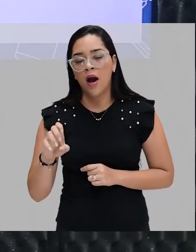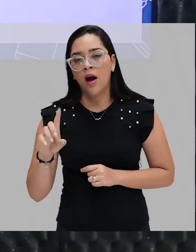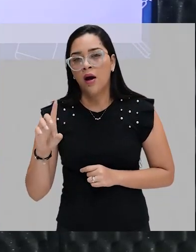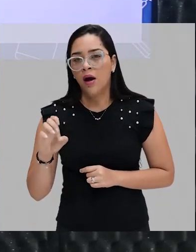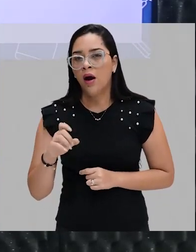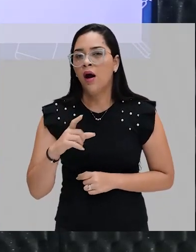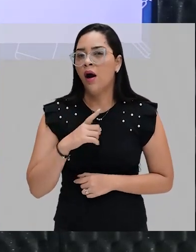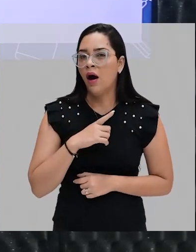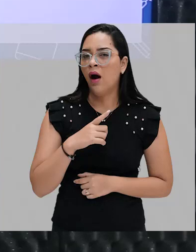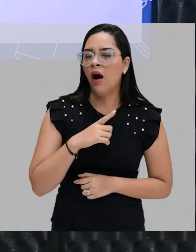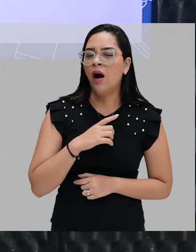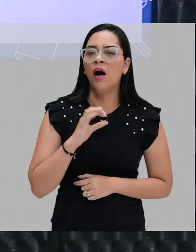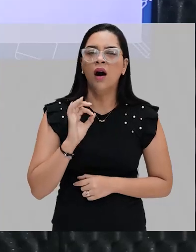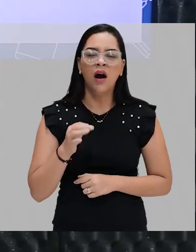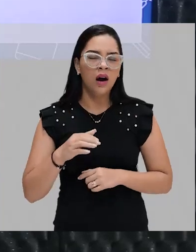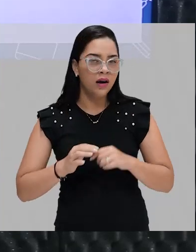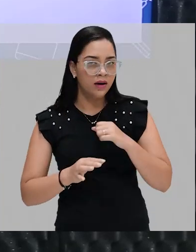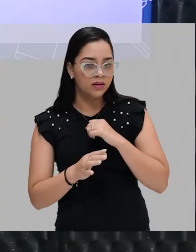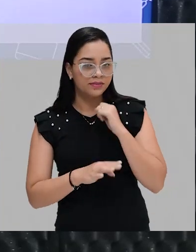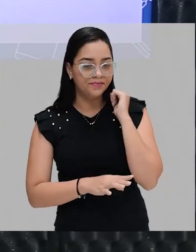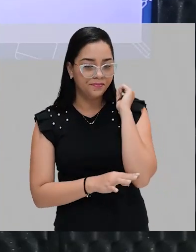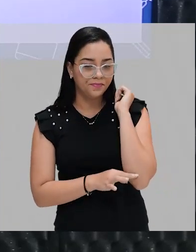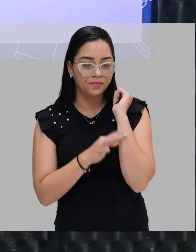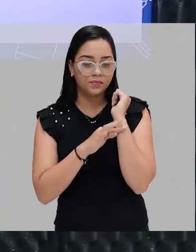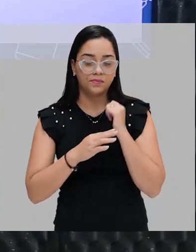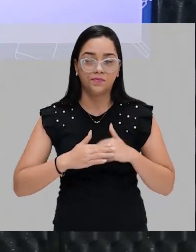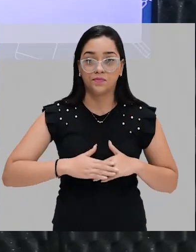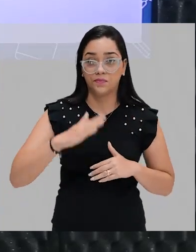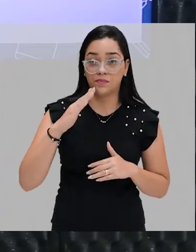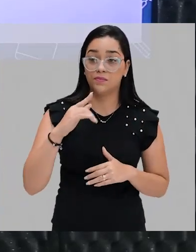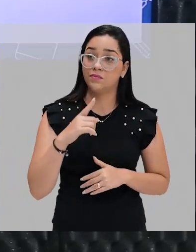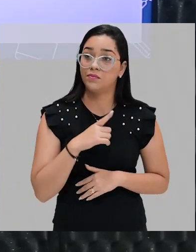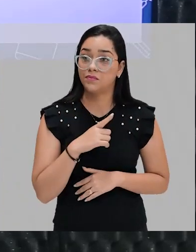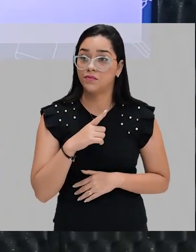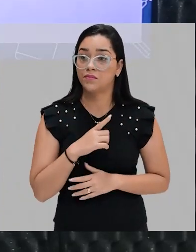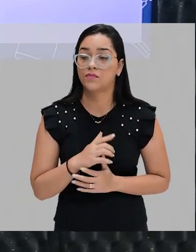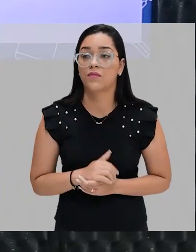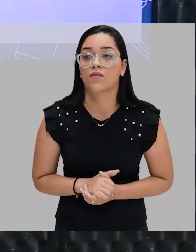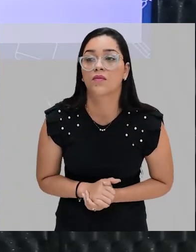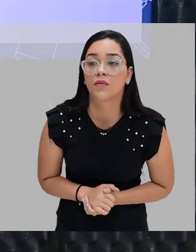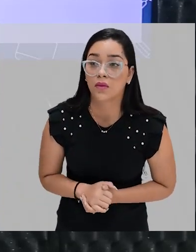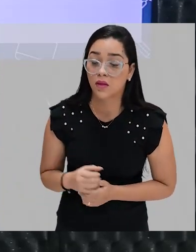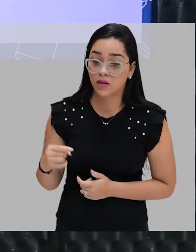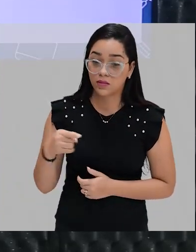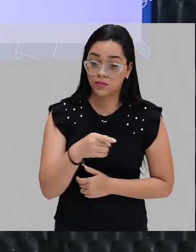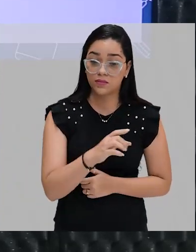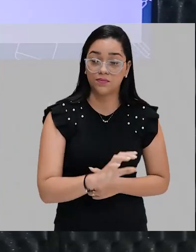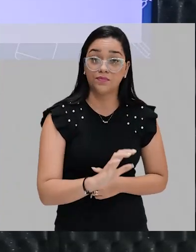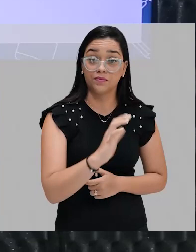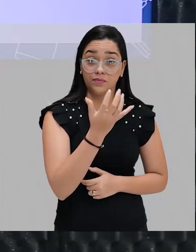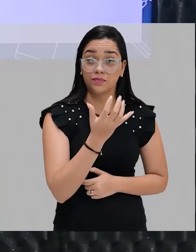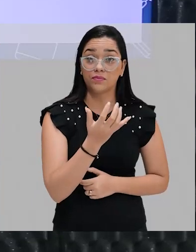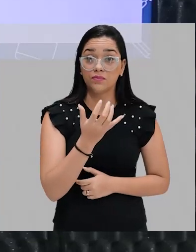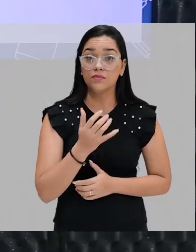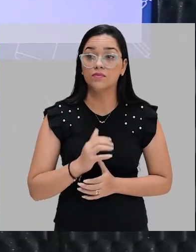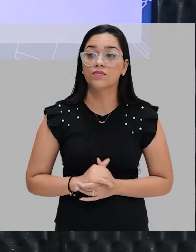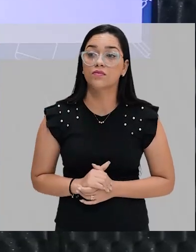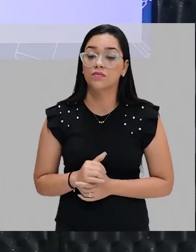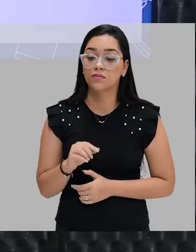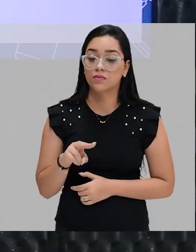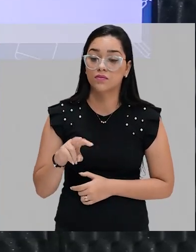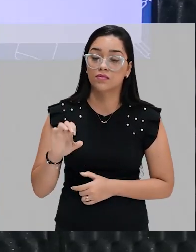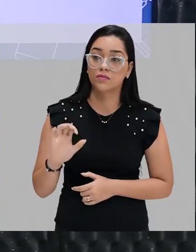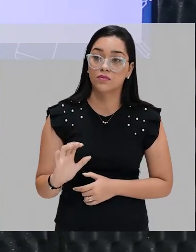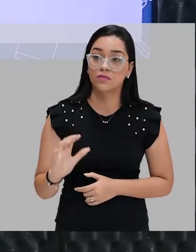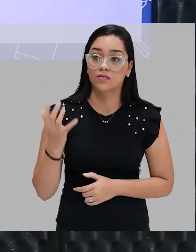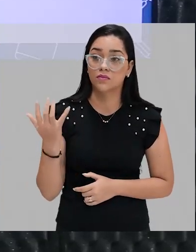de potássio. Quanto maior a temperatura, maior a solubilidade. Esse comportamento, né, vai